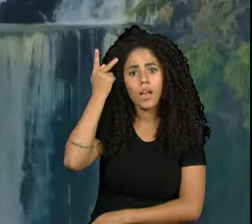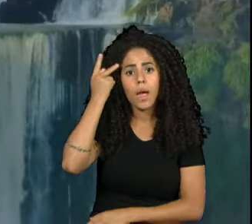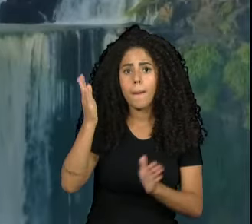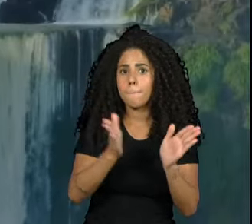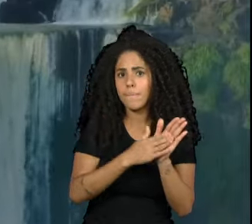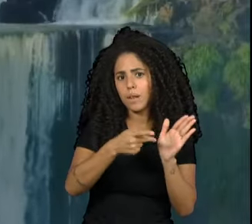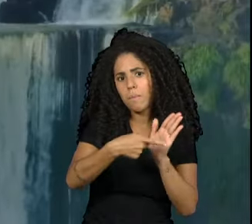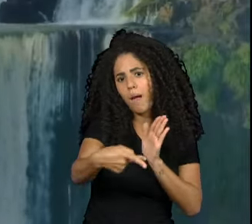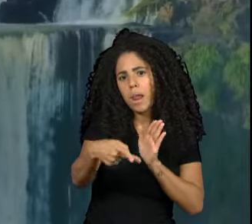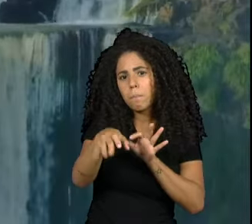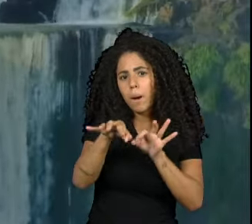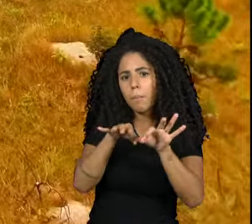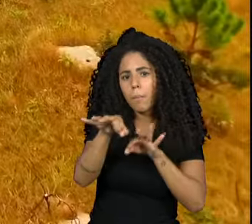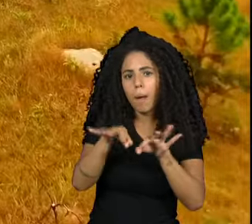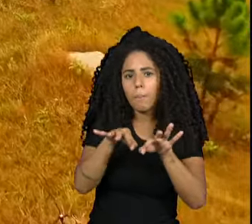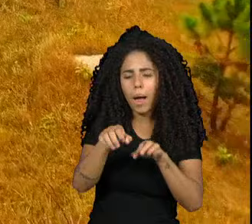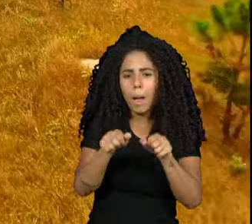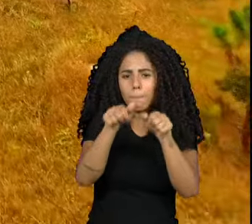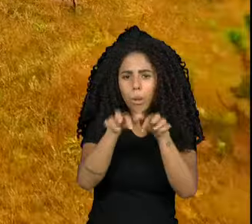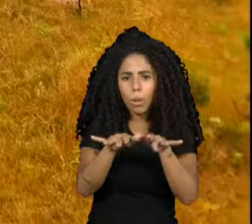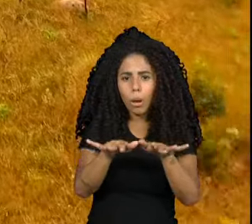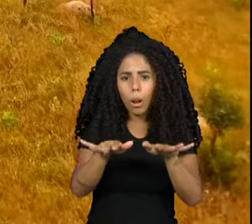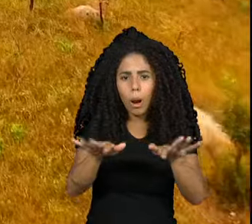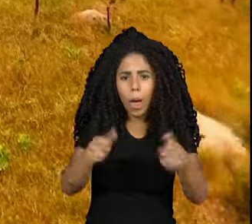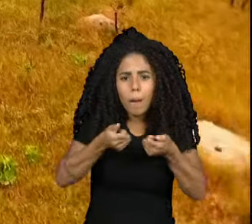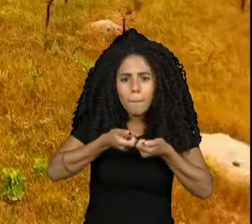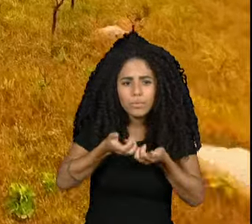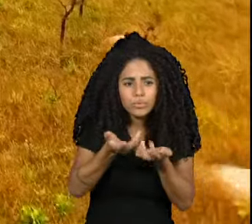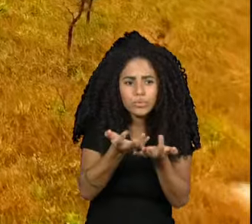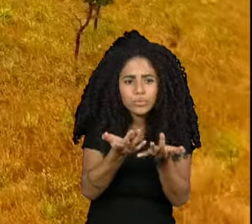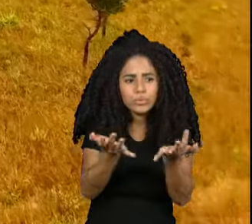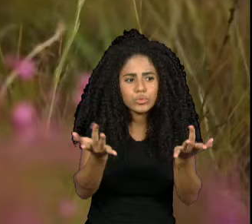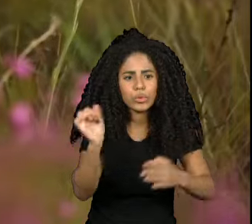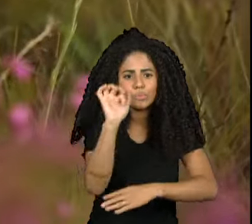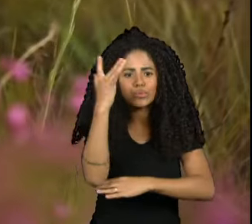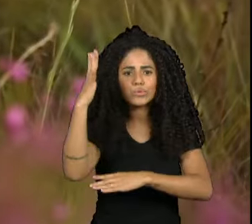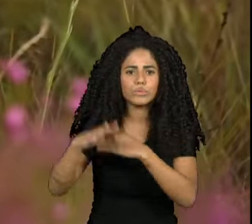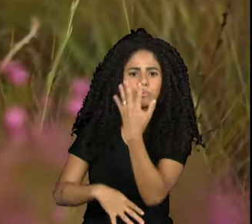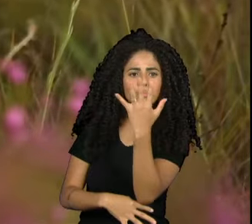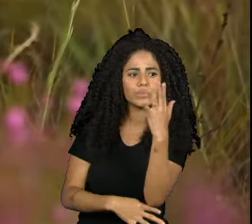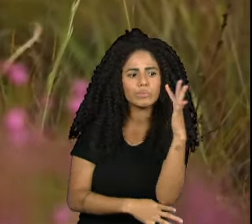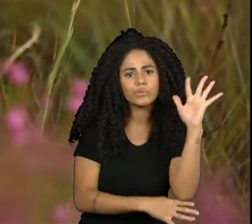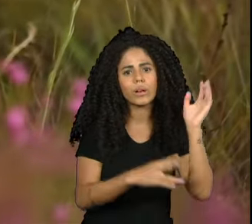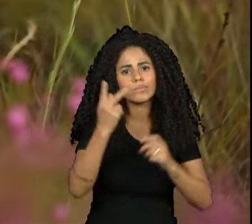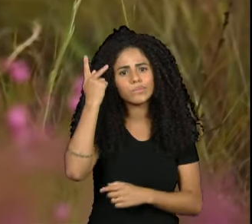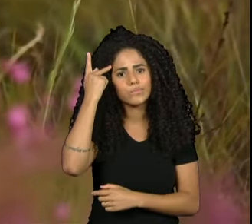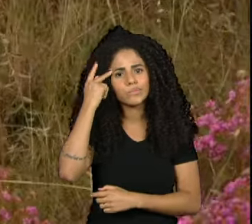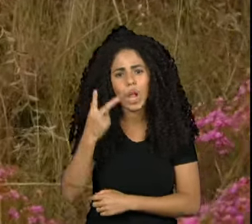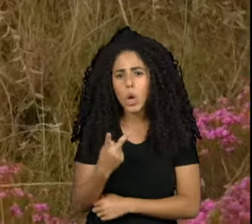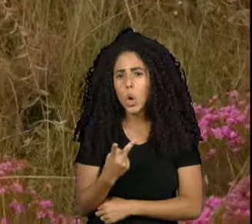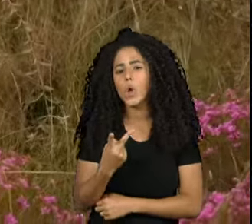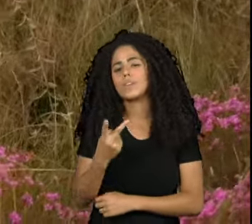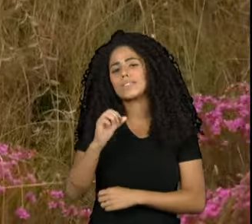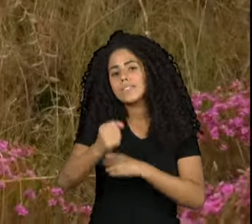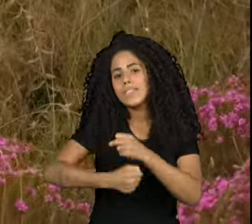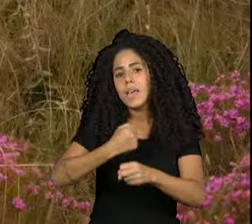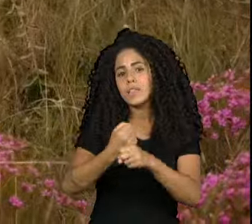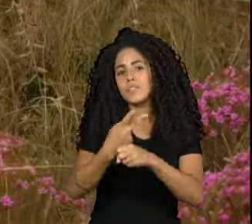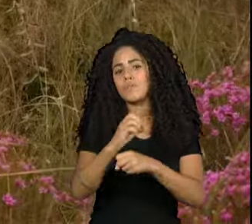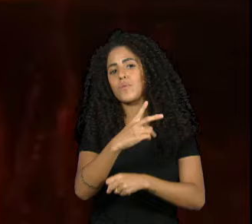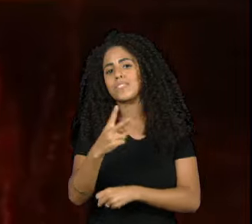recuperar 1,5 milhão de hectares de vegetação nativa no estado até